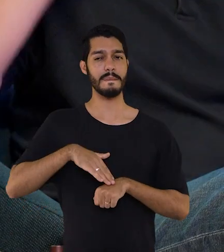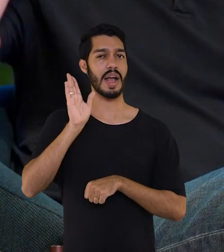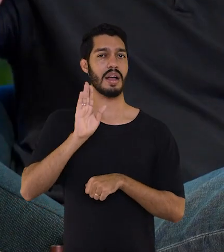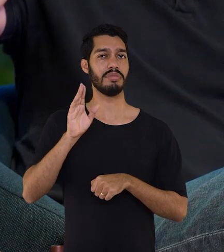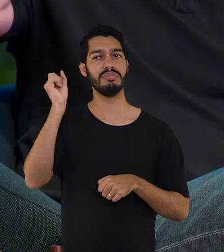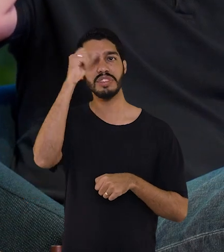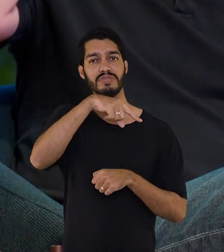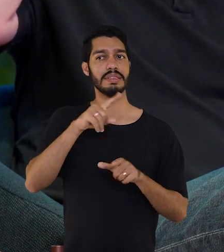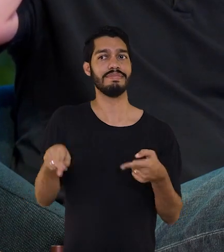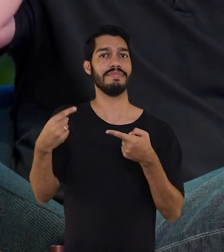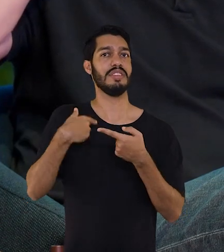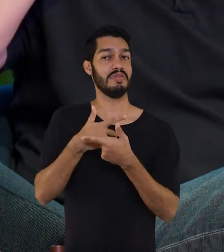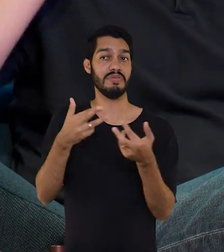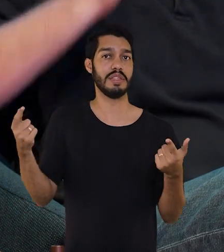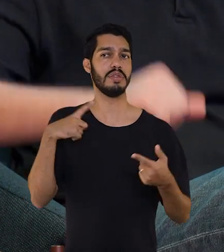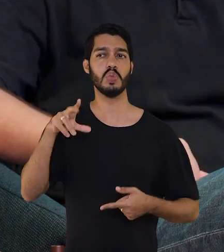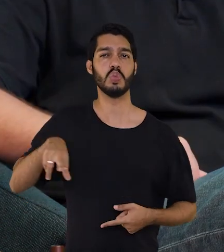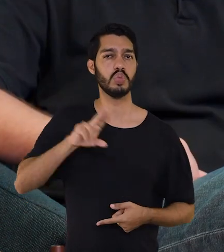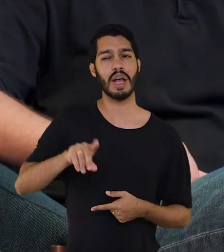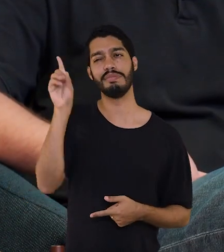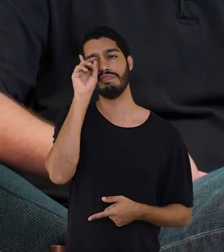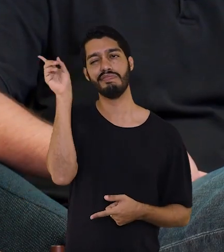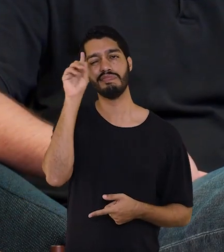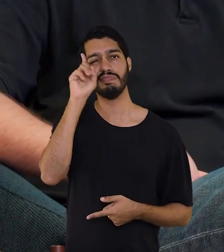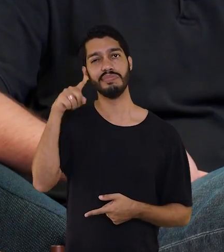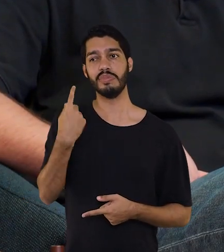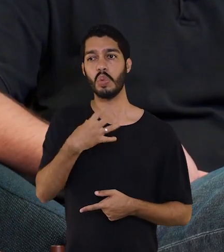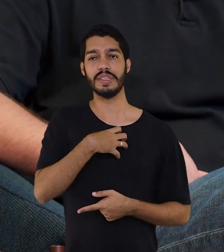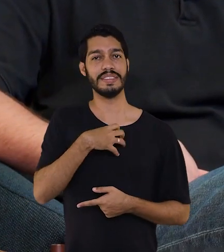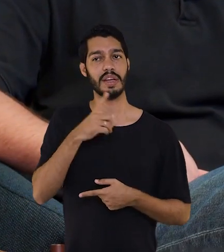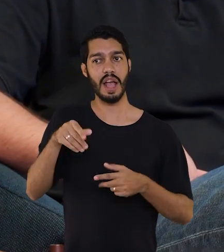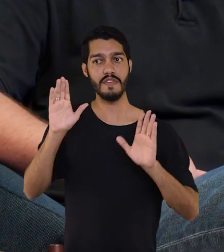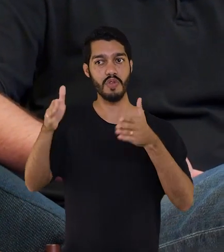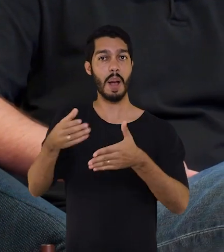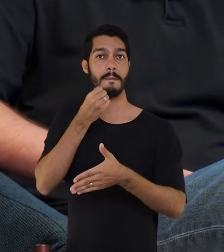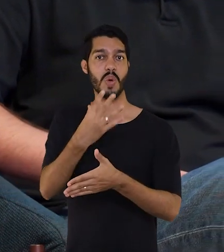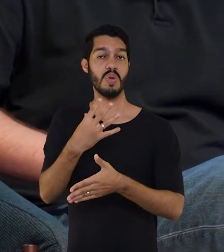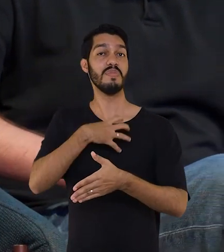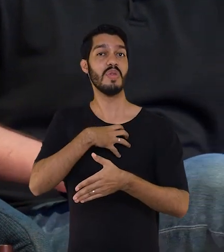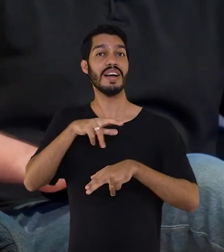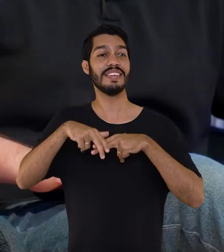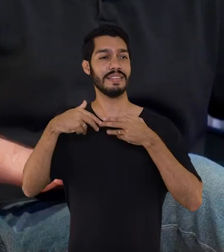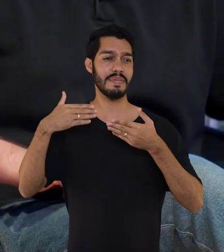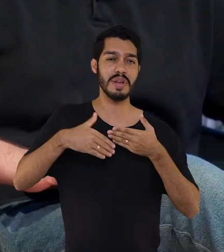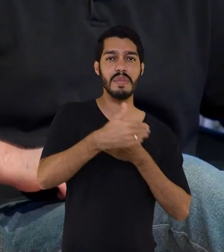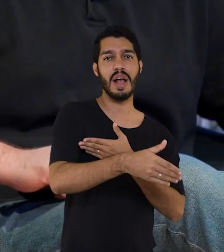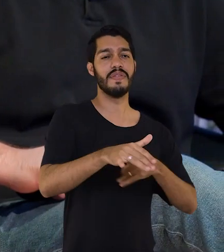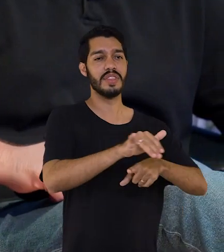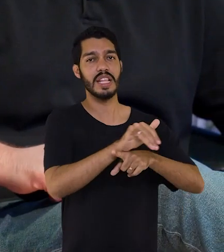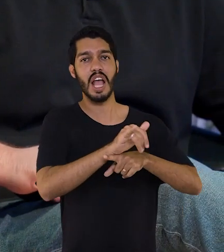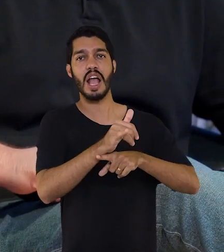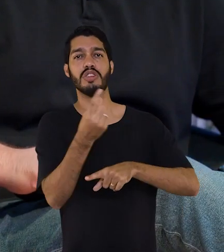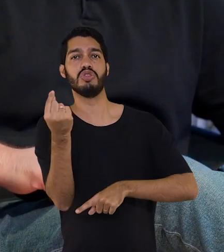têm que direcionar. Então o maior desafio é esse, é encontrar naquilo que a gente é bom e, galera, usar tudo que tiver à nossa disposição para focar no que a gente é bom, porque